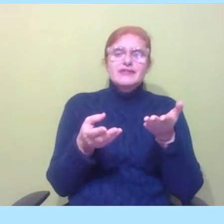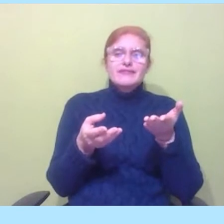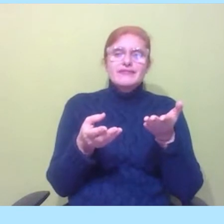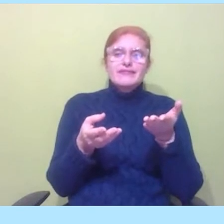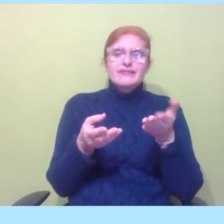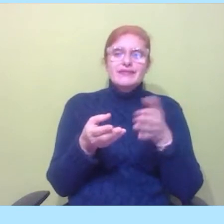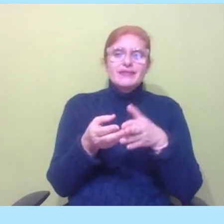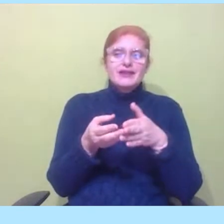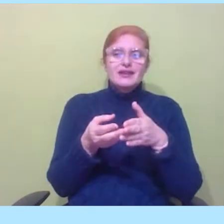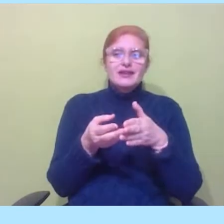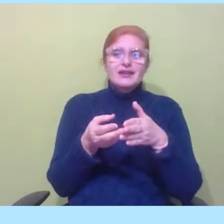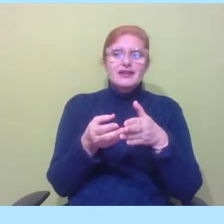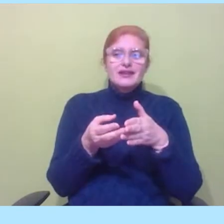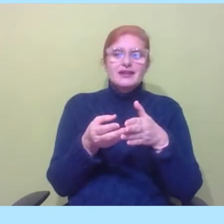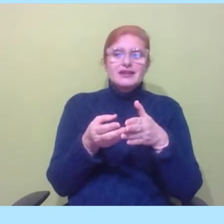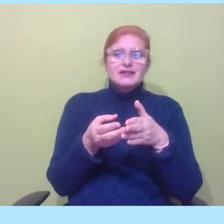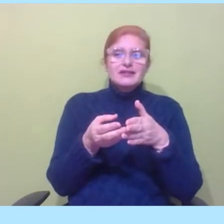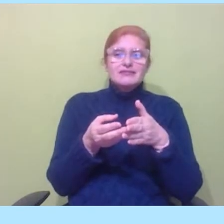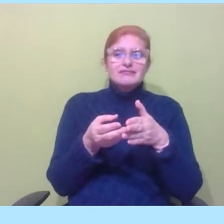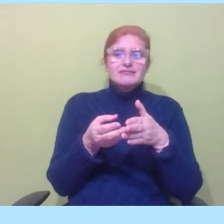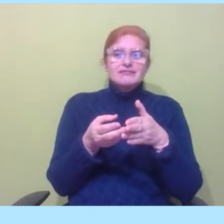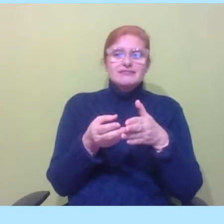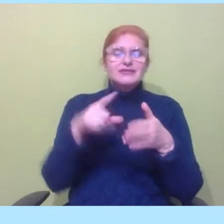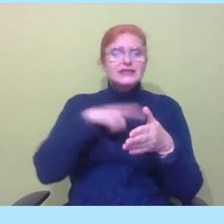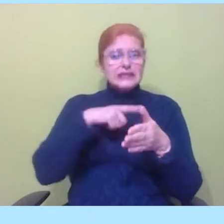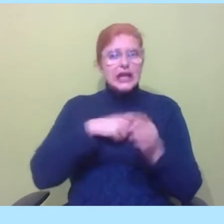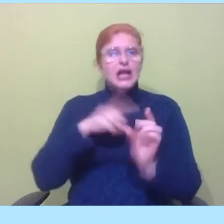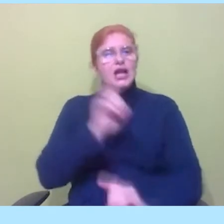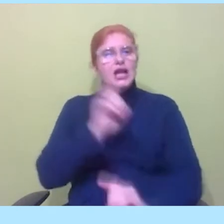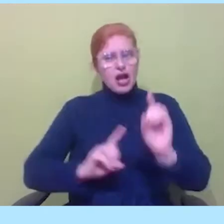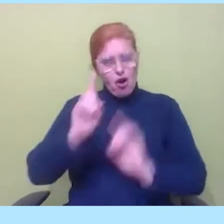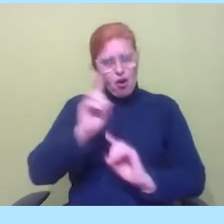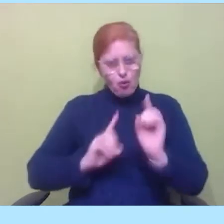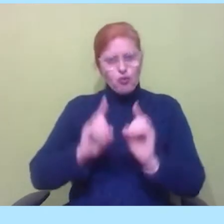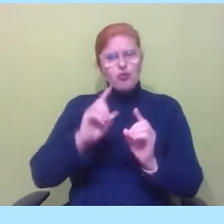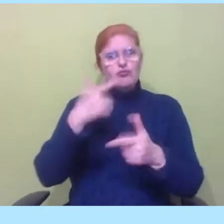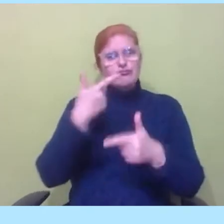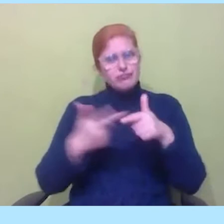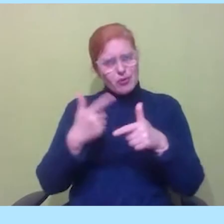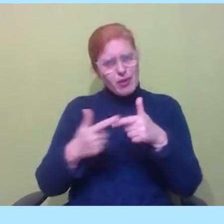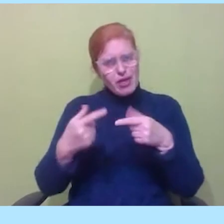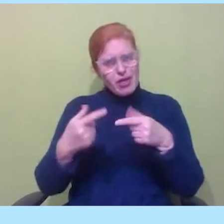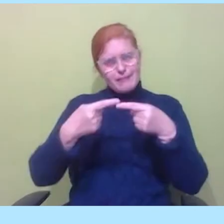pouco com algumas falhas, com algumas